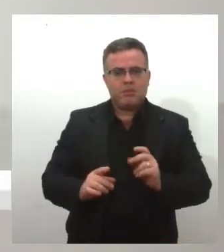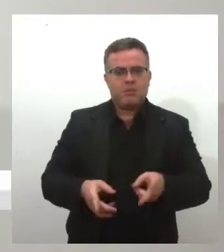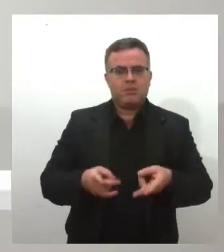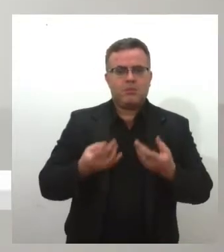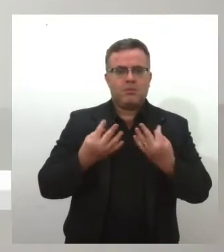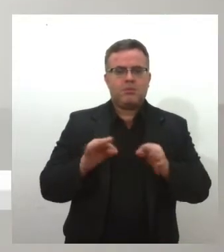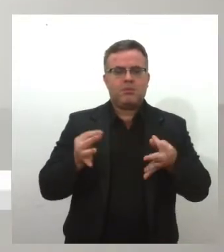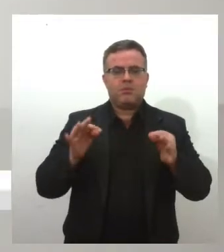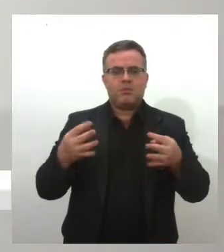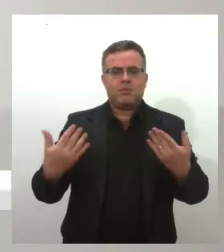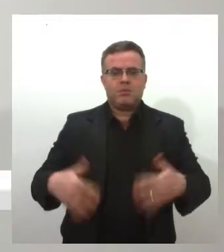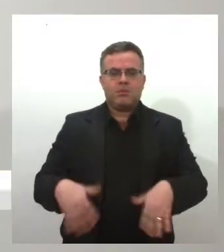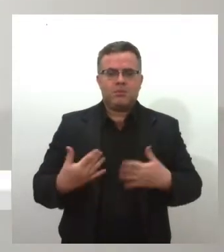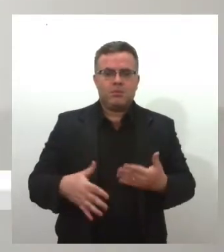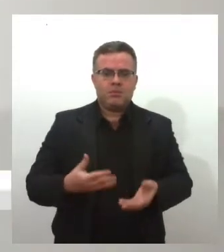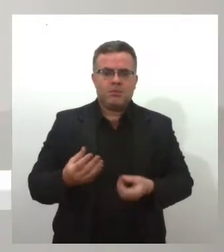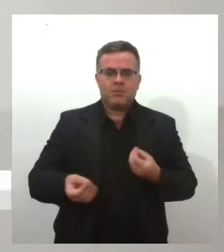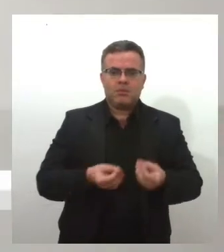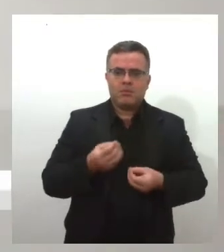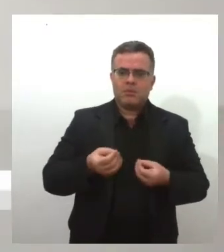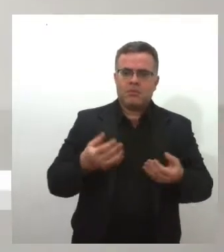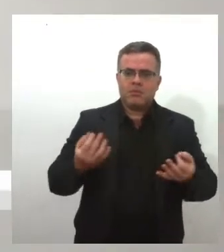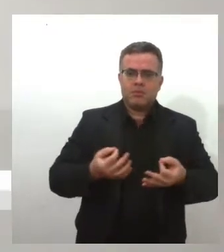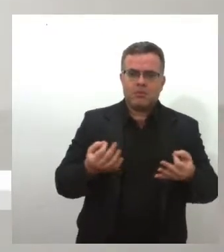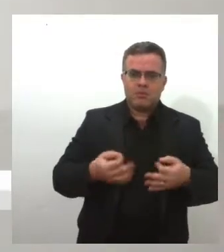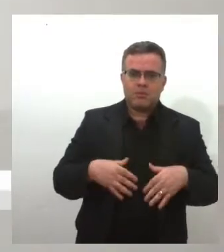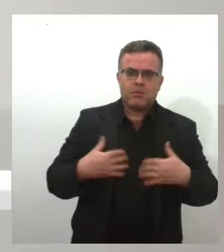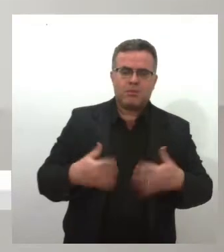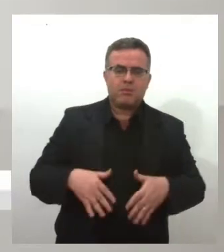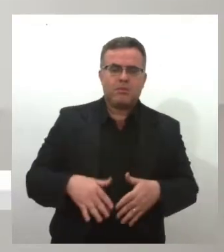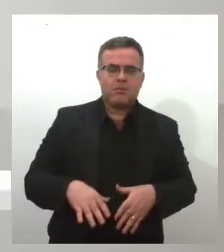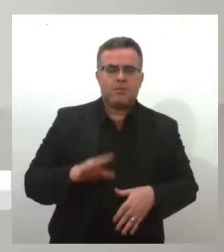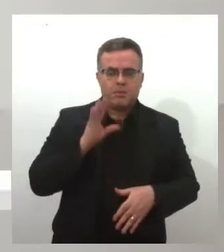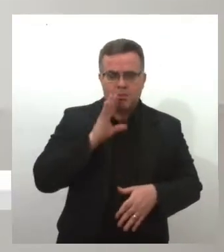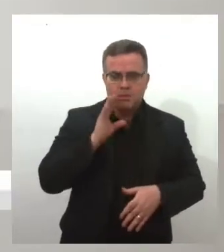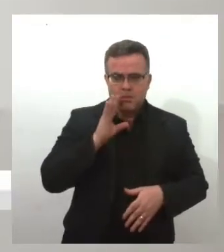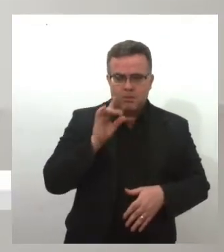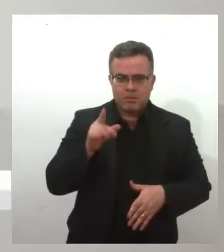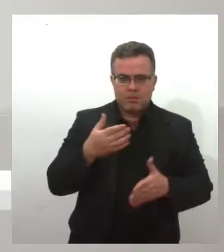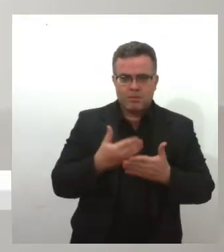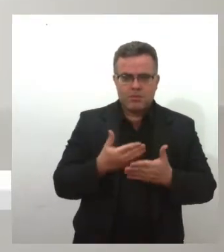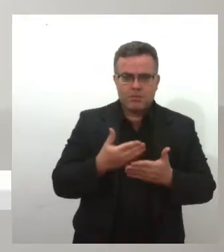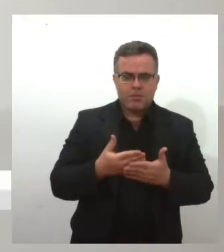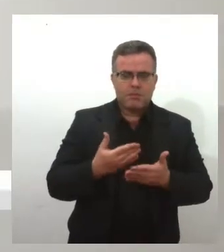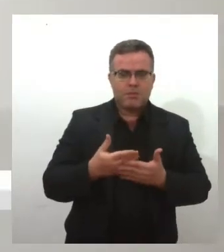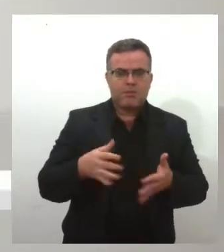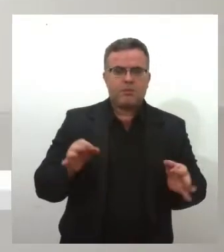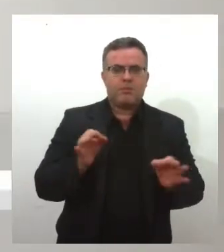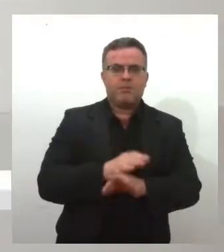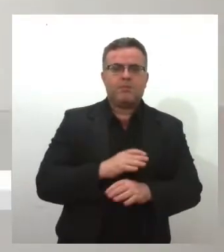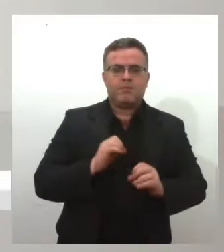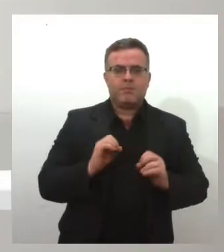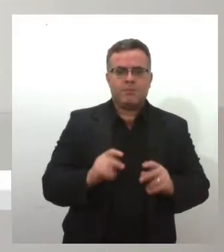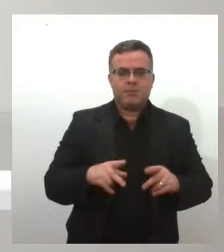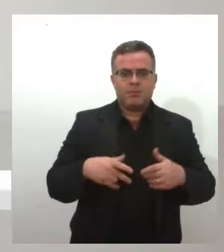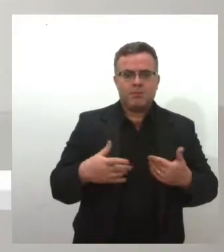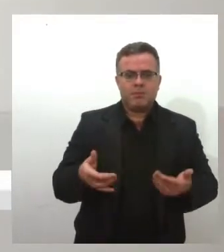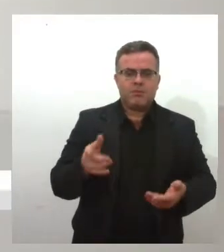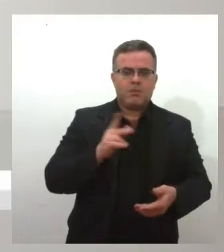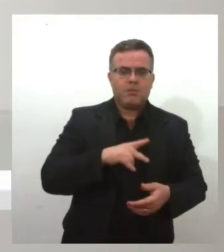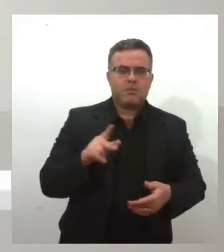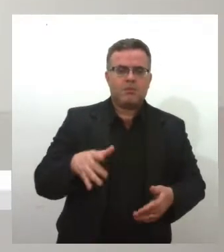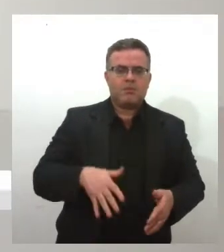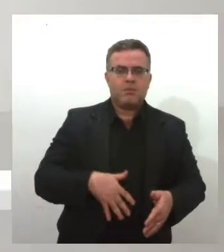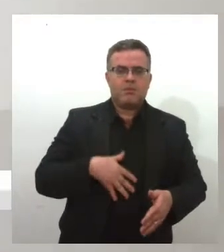né? Faz nessa ferramenta aqui, que é uma ferramenta bem criativa, você vai terminar surpreendendo sua professora, você